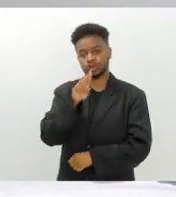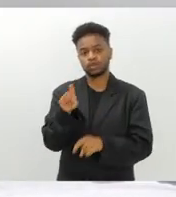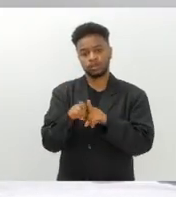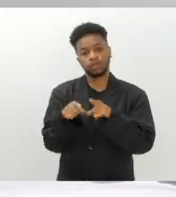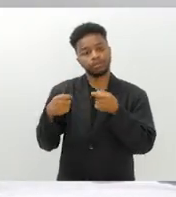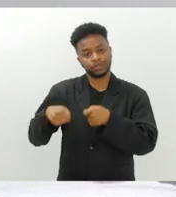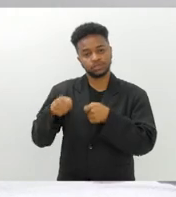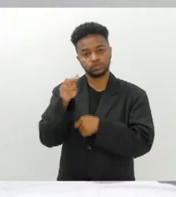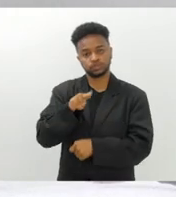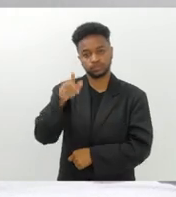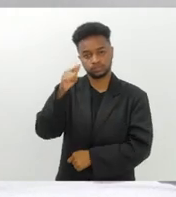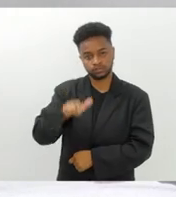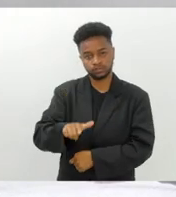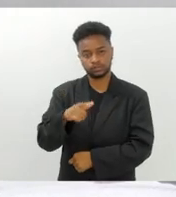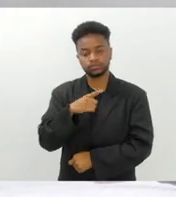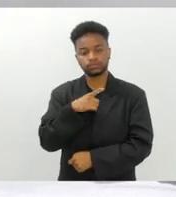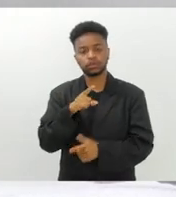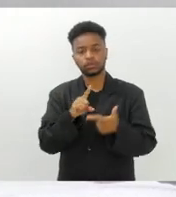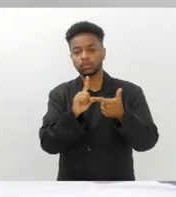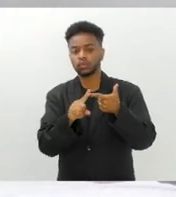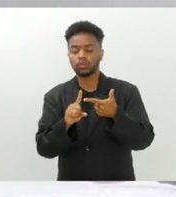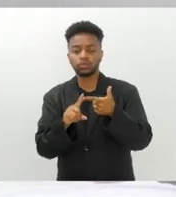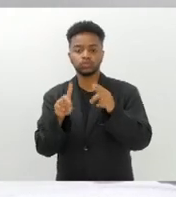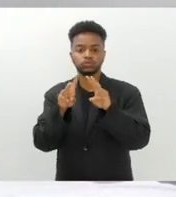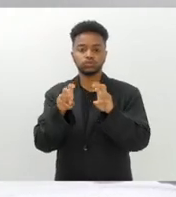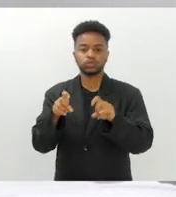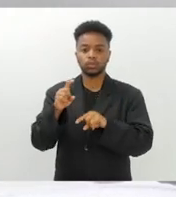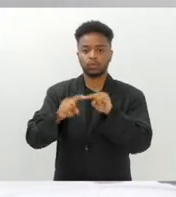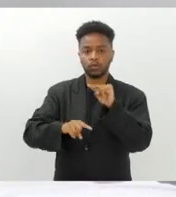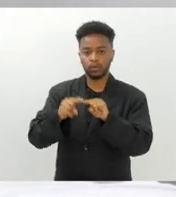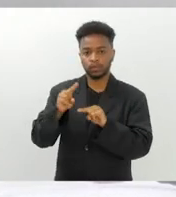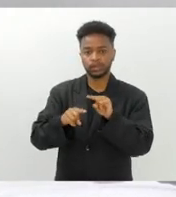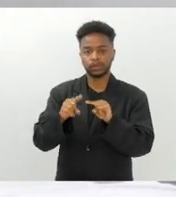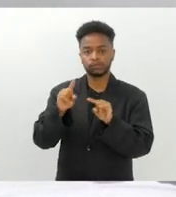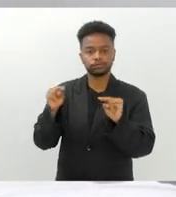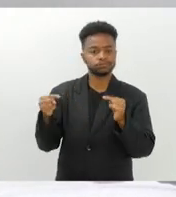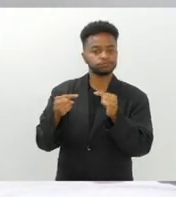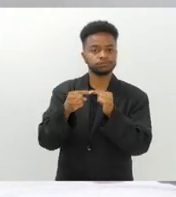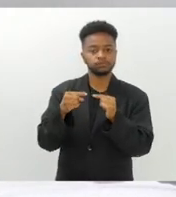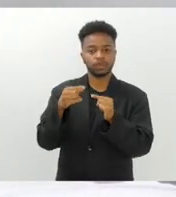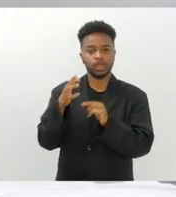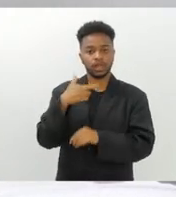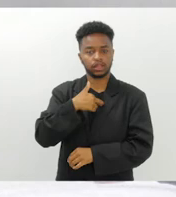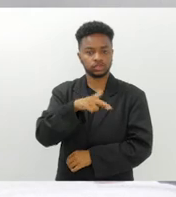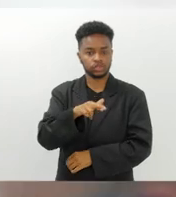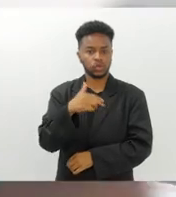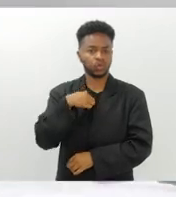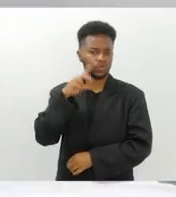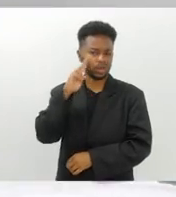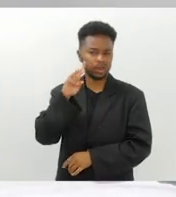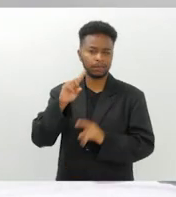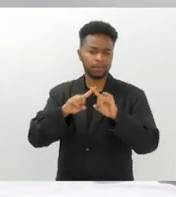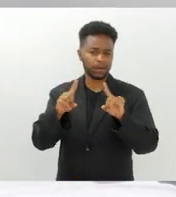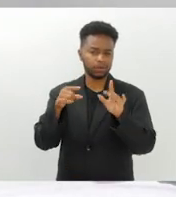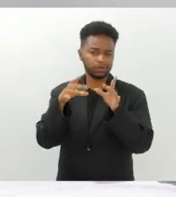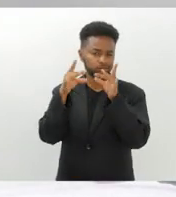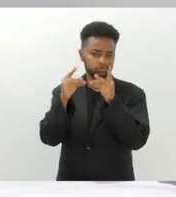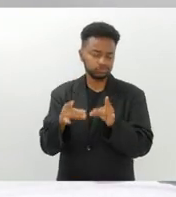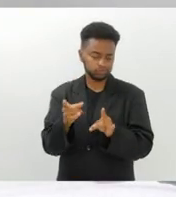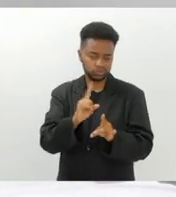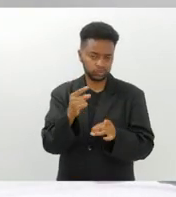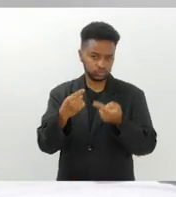coisa. A outra coisa ainda sobre objetos e objetos sagrados, eu me lembro, não vou aprofundar, isso não é o nosso tema de